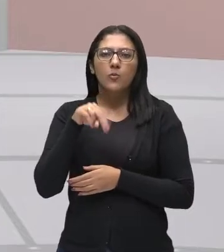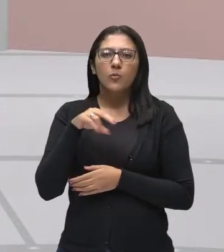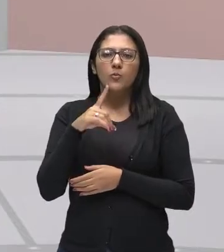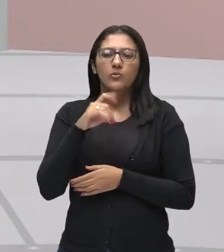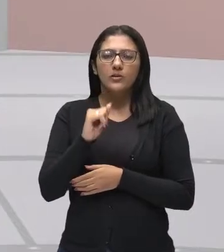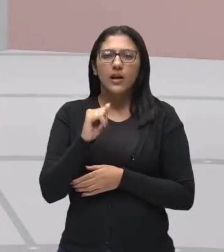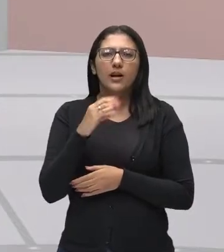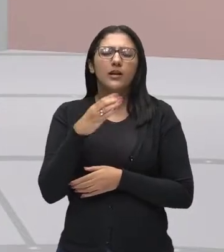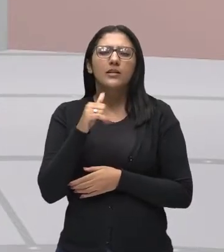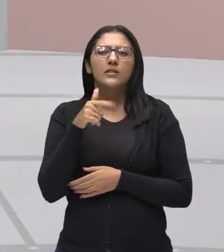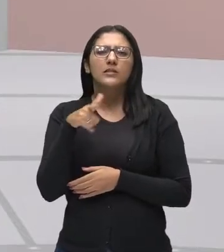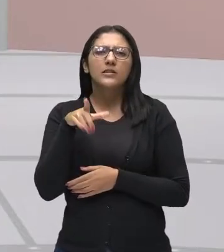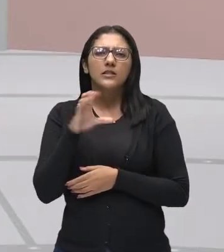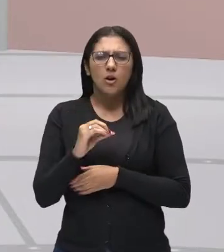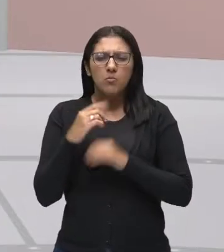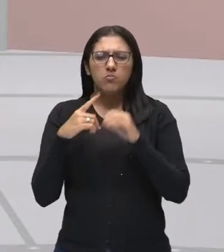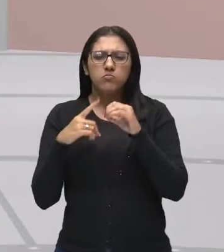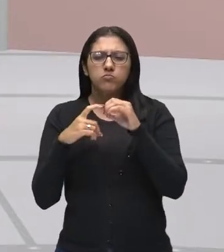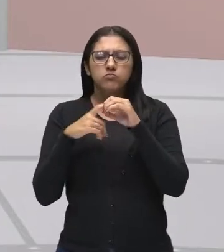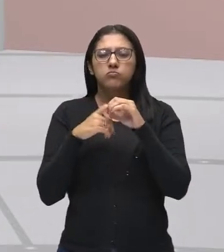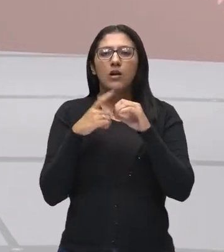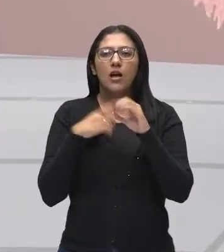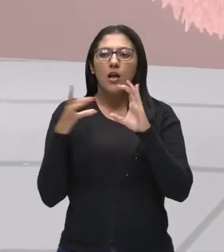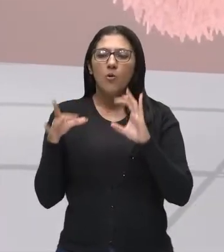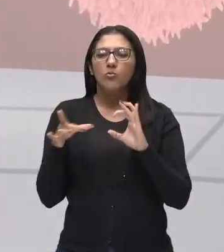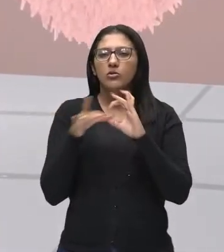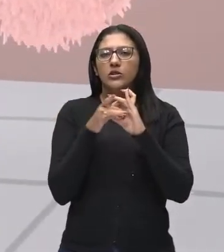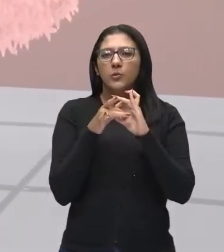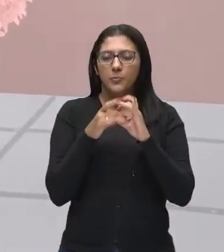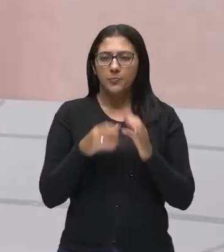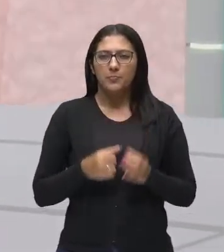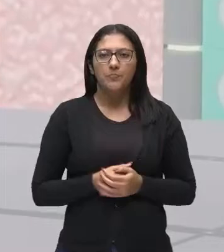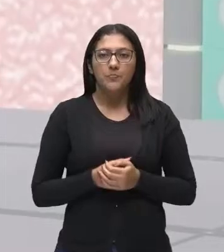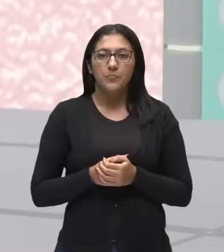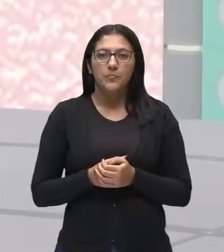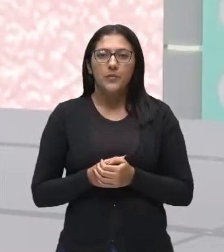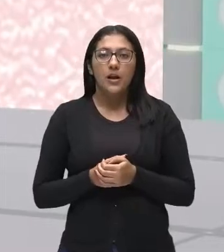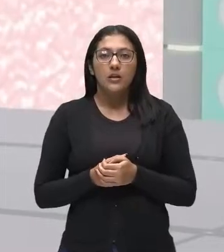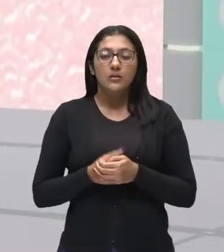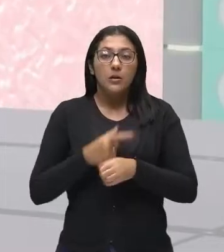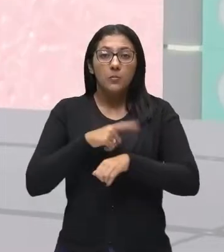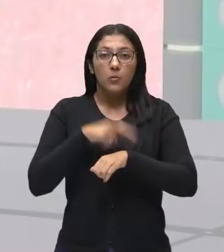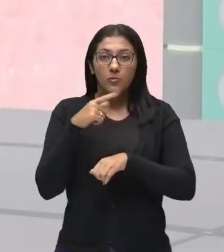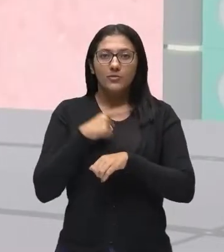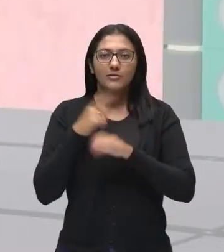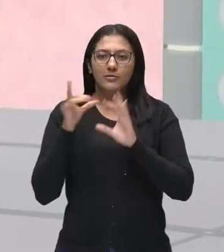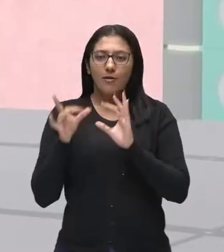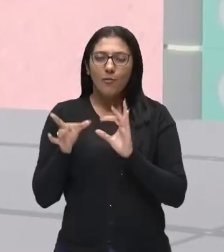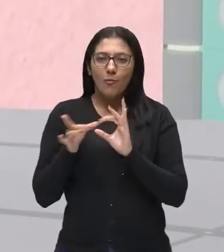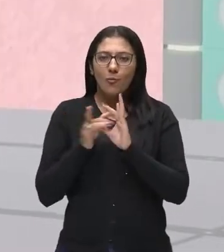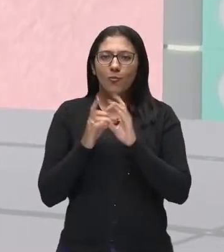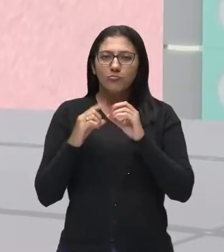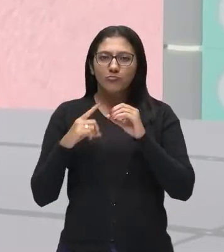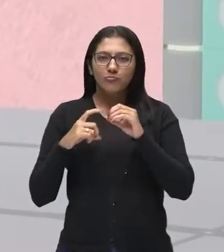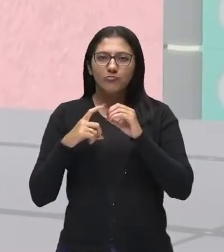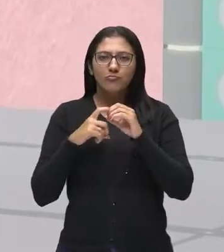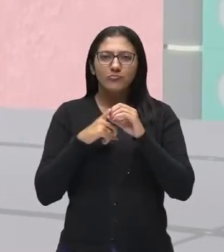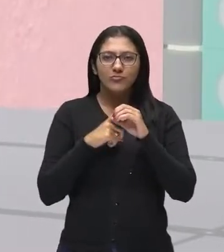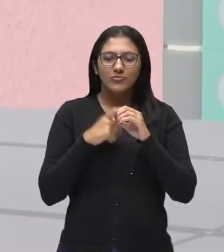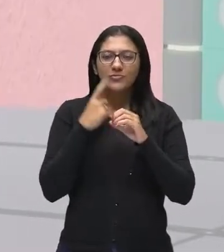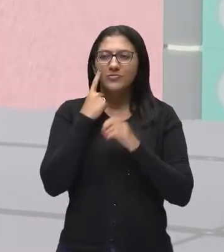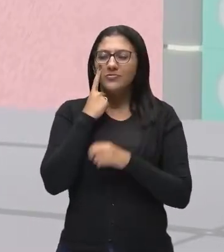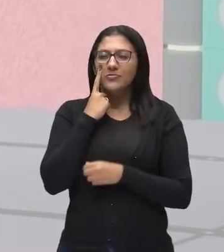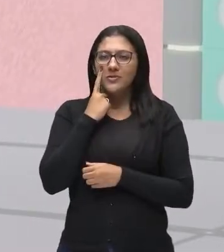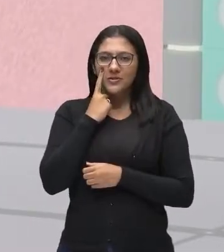união entre o gameta masculino e o gameta feminino. No momento, então, que nós temos a fecundação, né, gente, a gente vai começar a observar